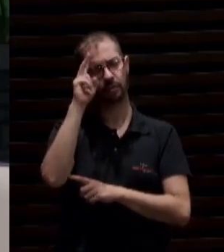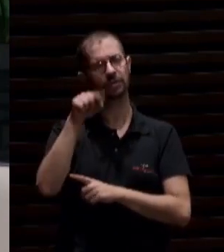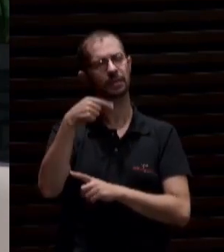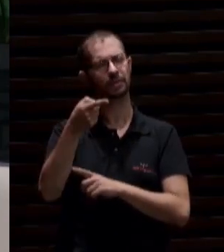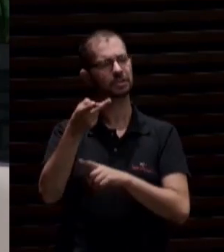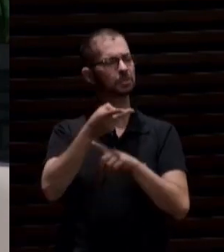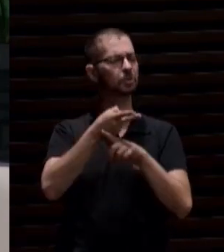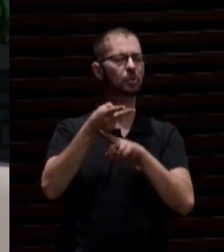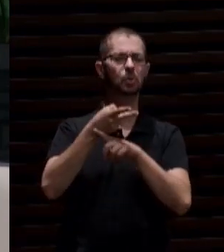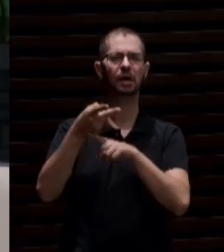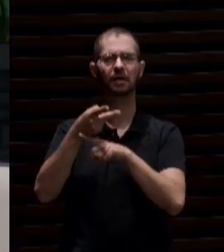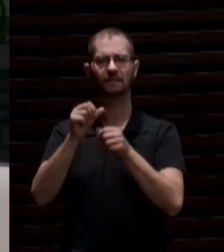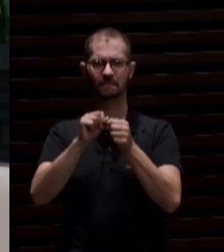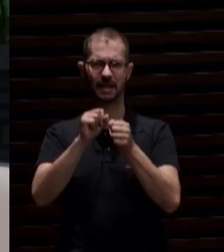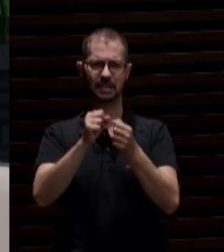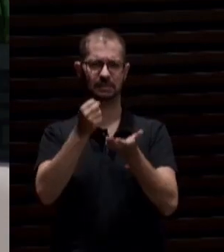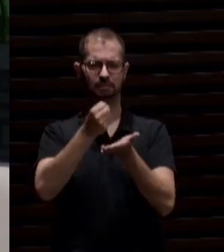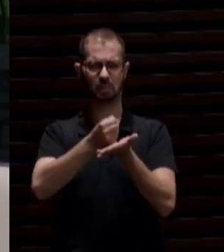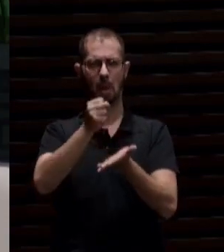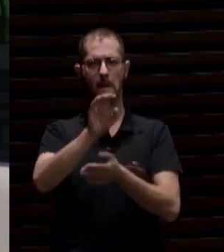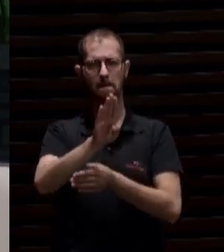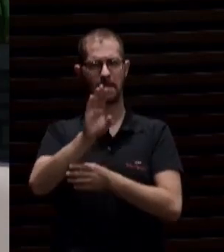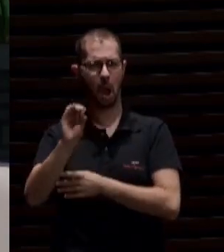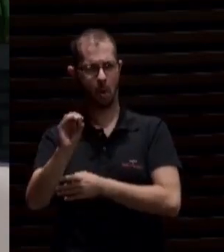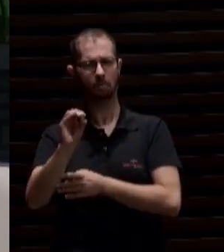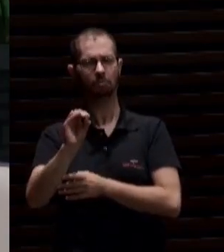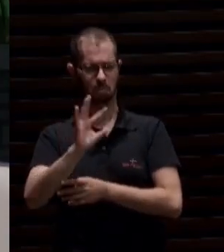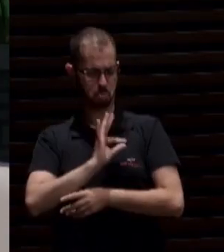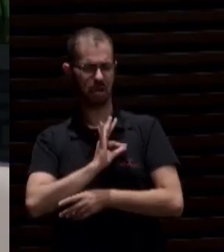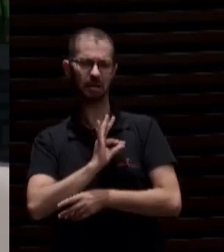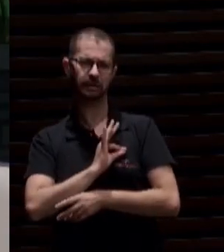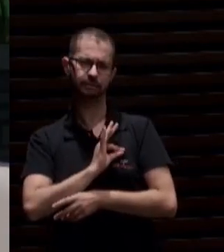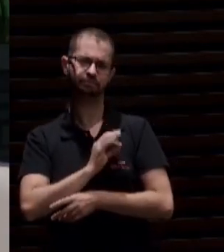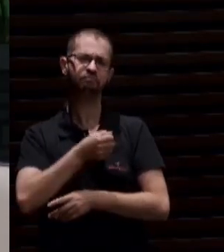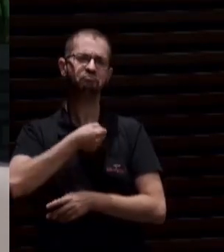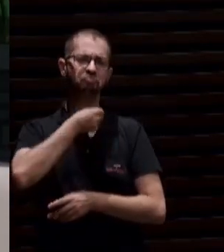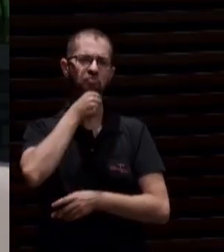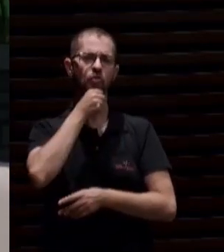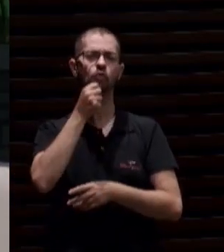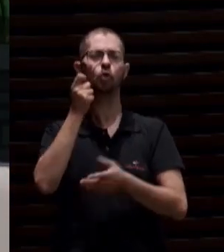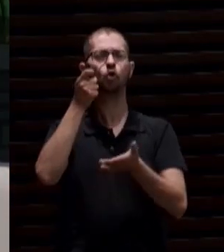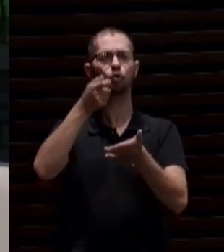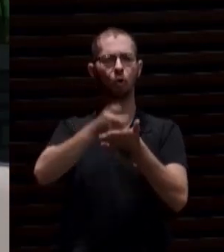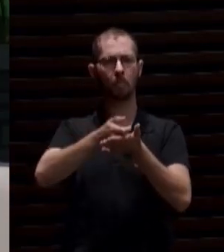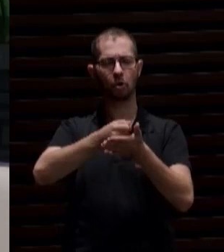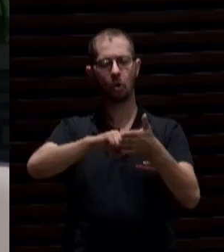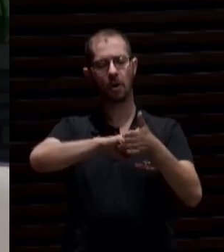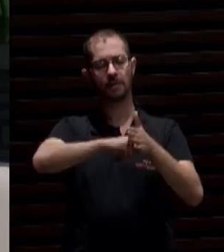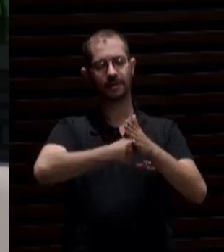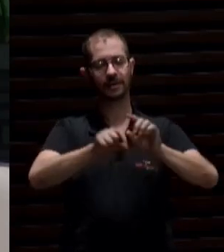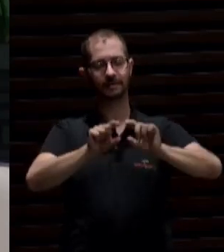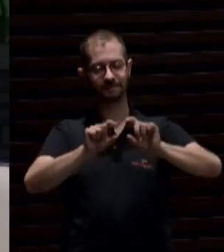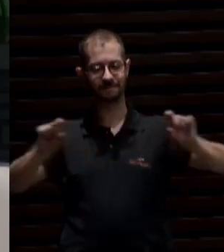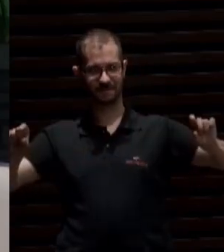gente fez o BO e tudo mais, os meus avós, eles compraram uma tranca, um ferrolho, para colocar atrás da porta.